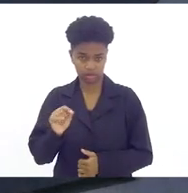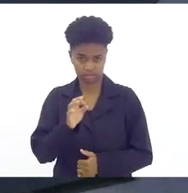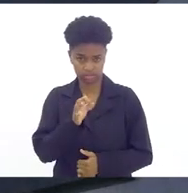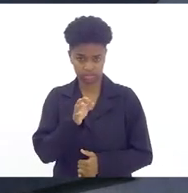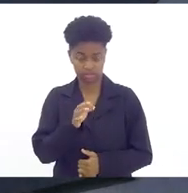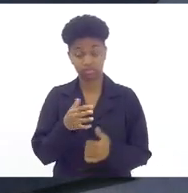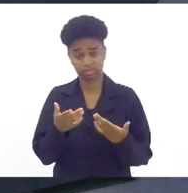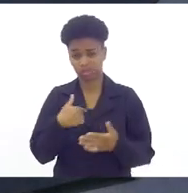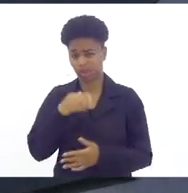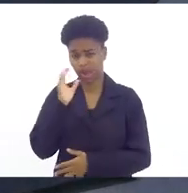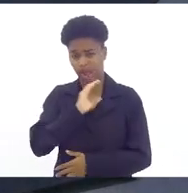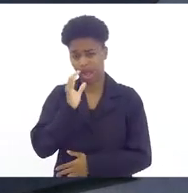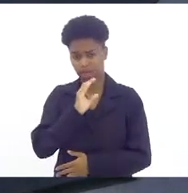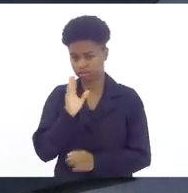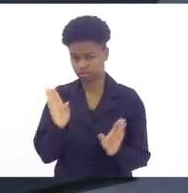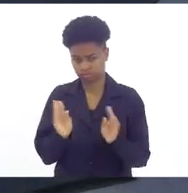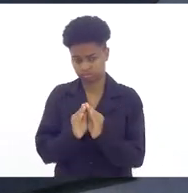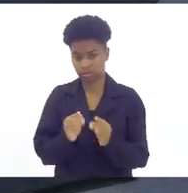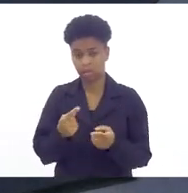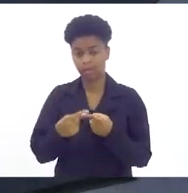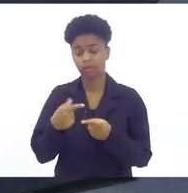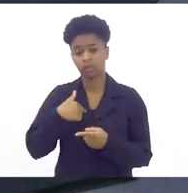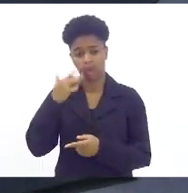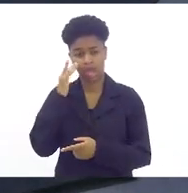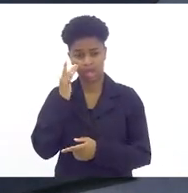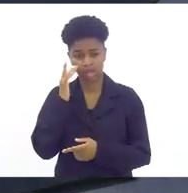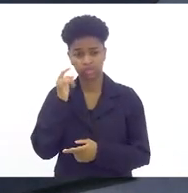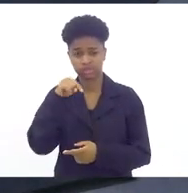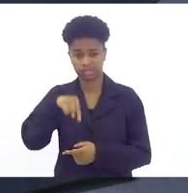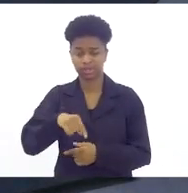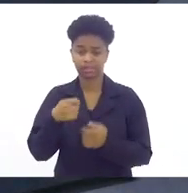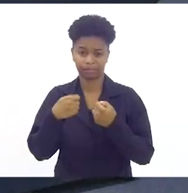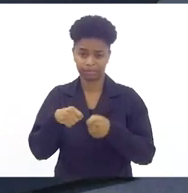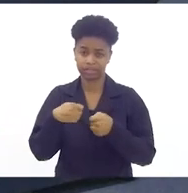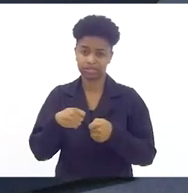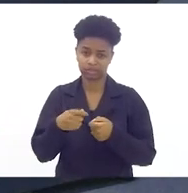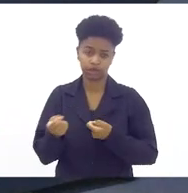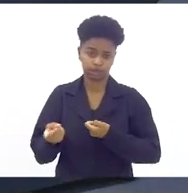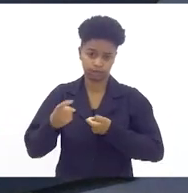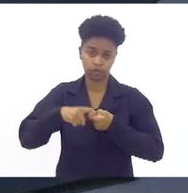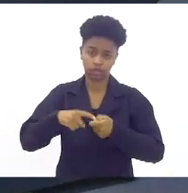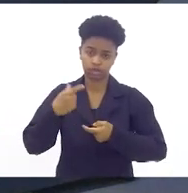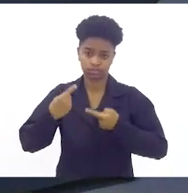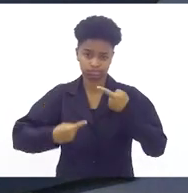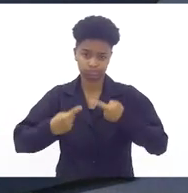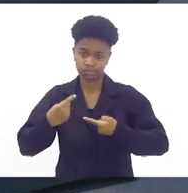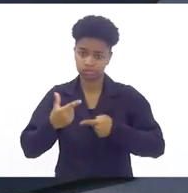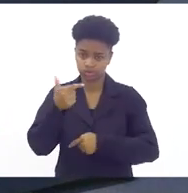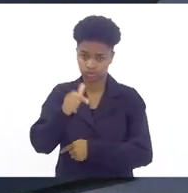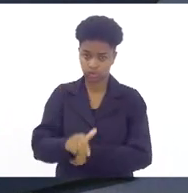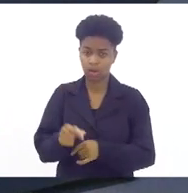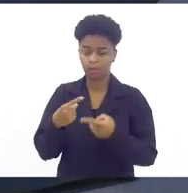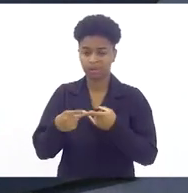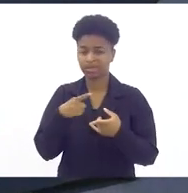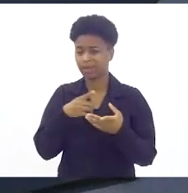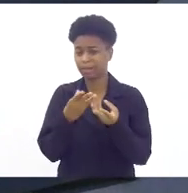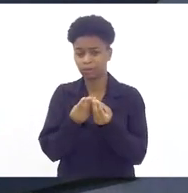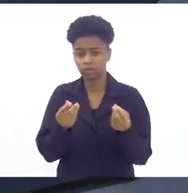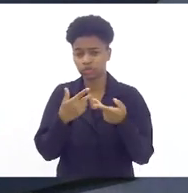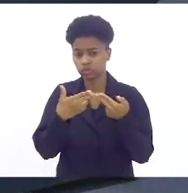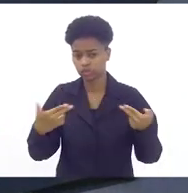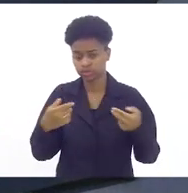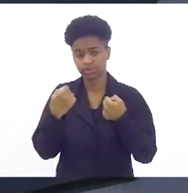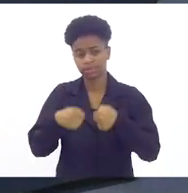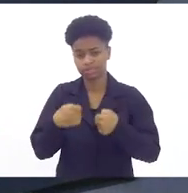eu vou ser muito breve Deputado porque eu acho que essa audiência ela tem que marcar a retomada de um diálogo que tem muitas questões que a gente